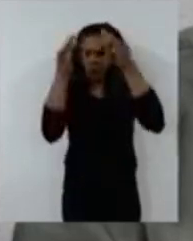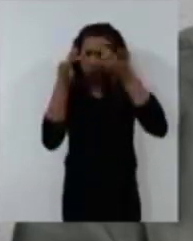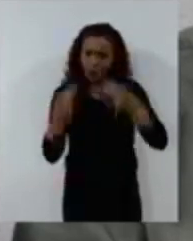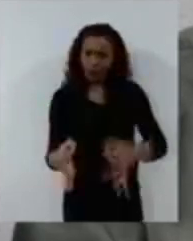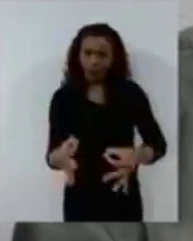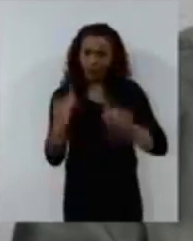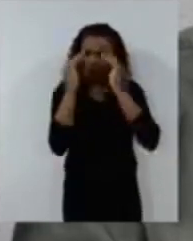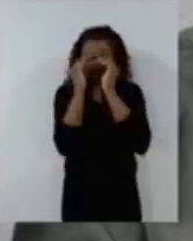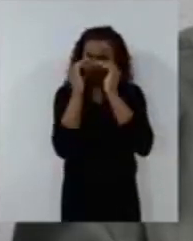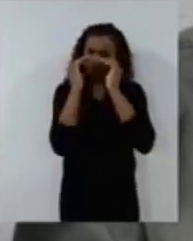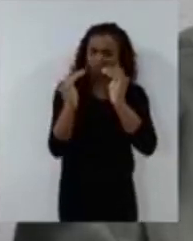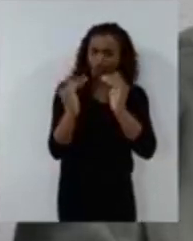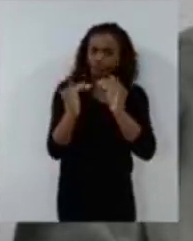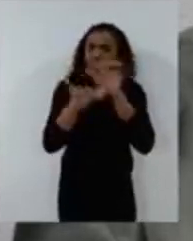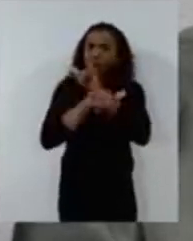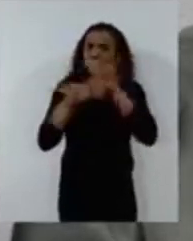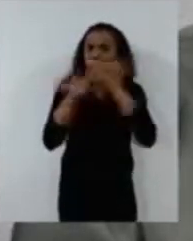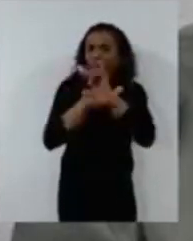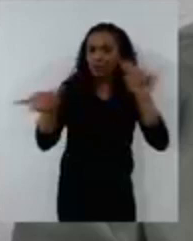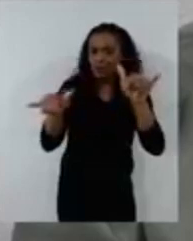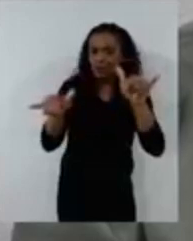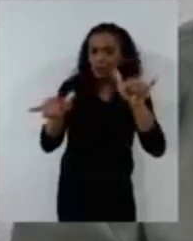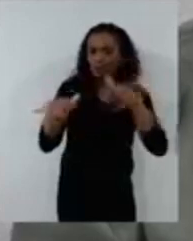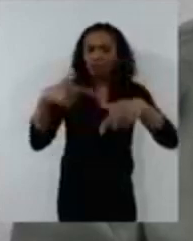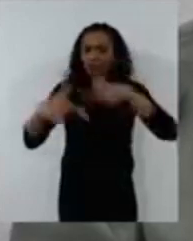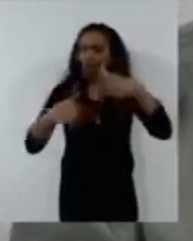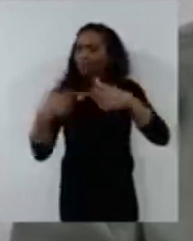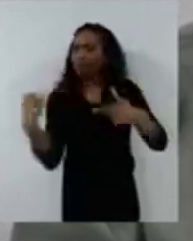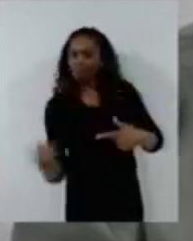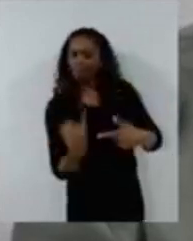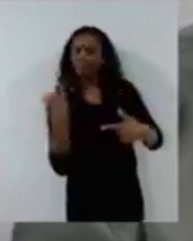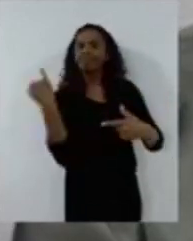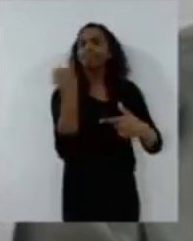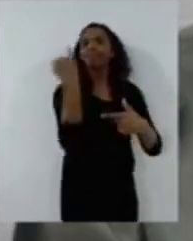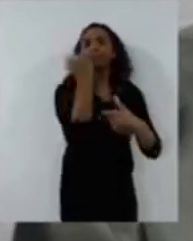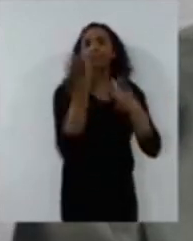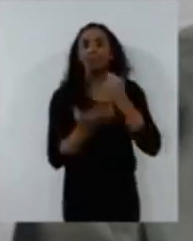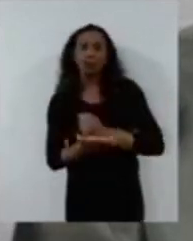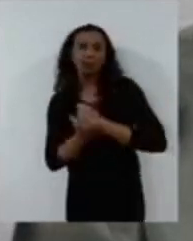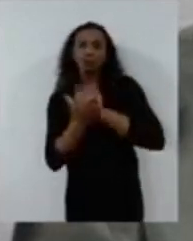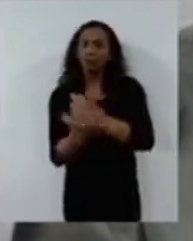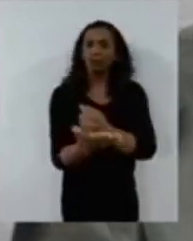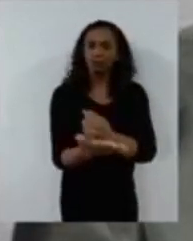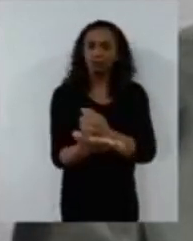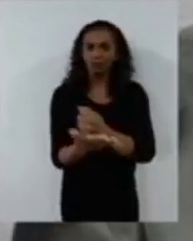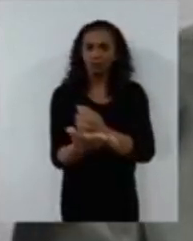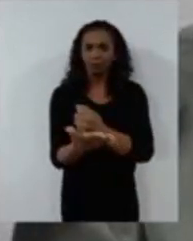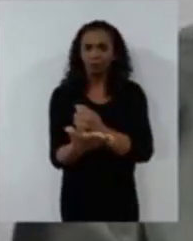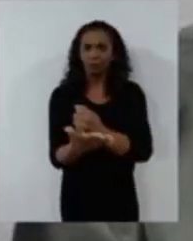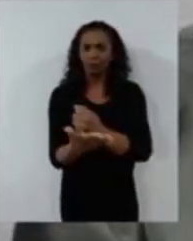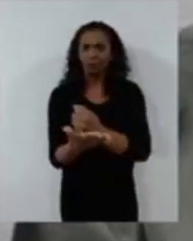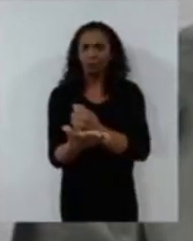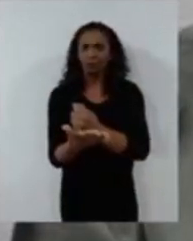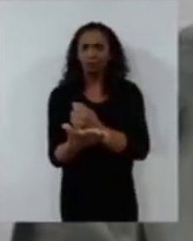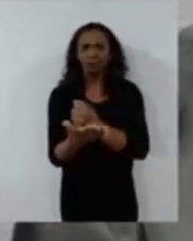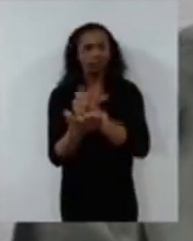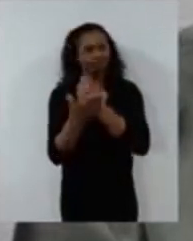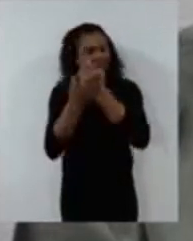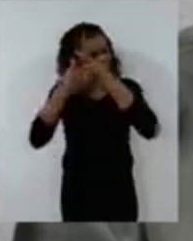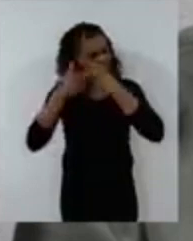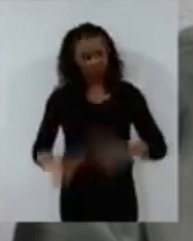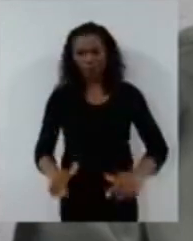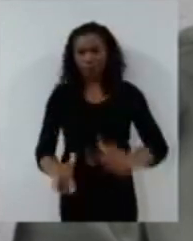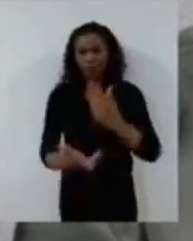ação muito importante para contribuir, no combate ao coronavírus em